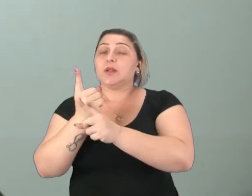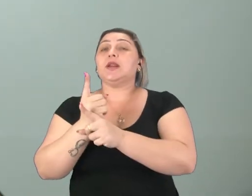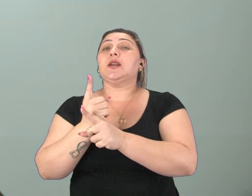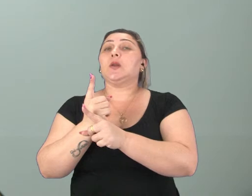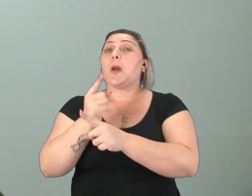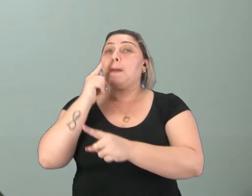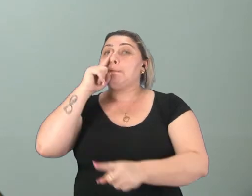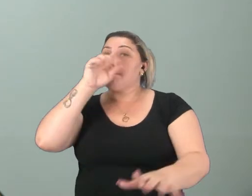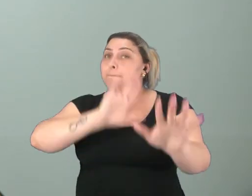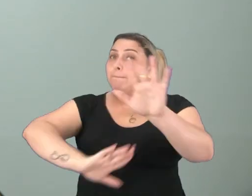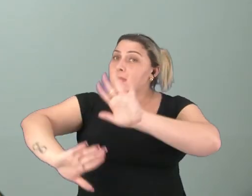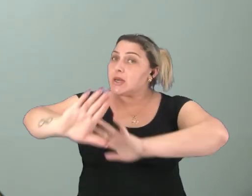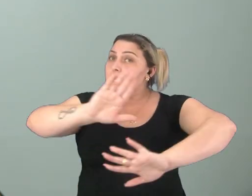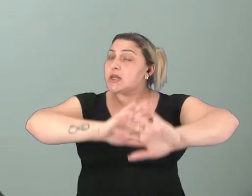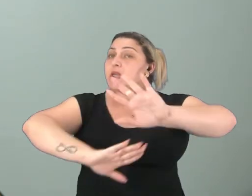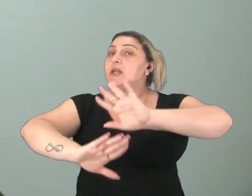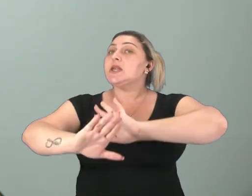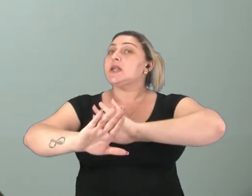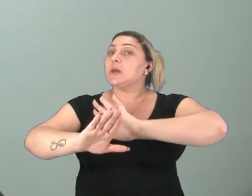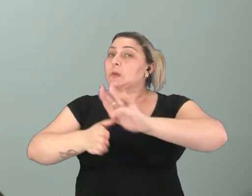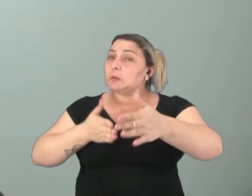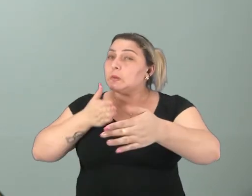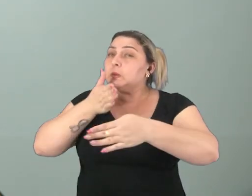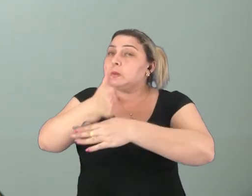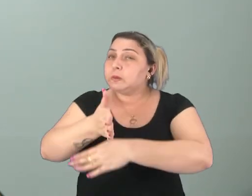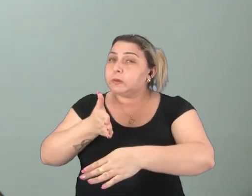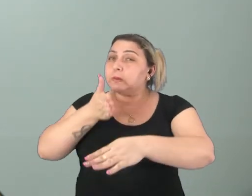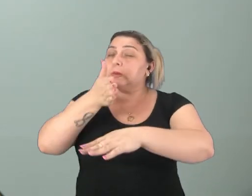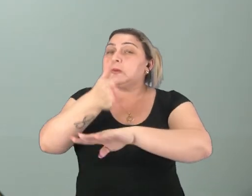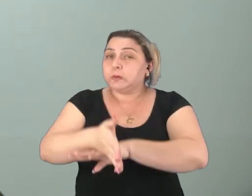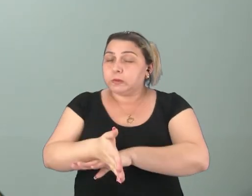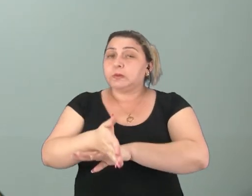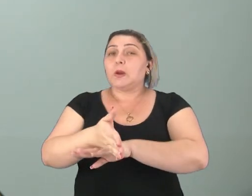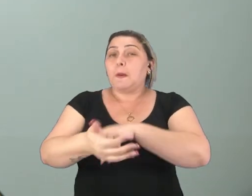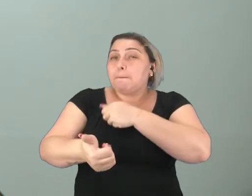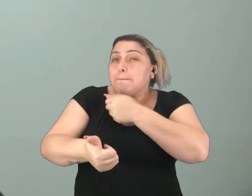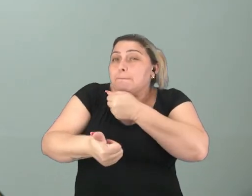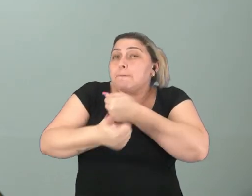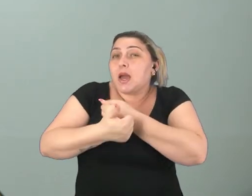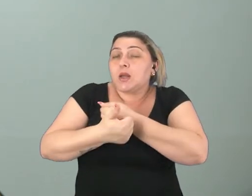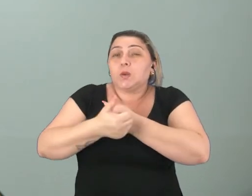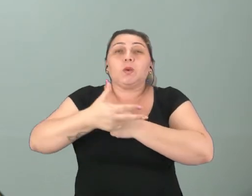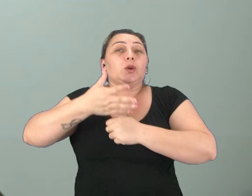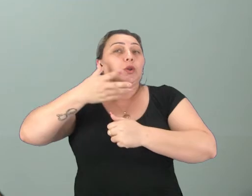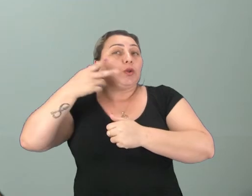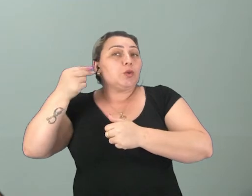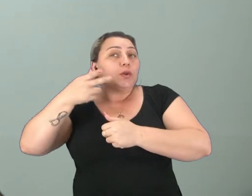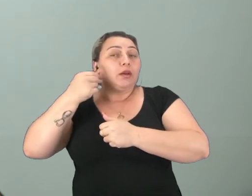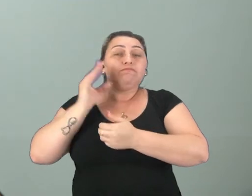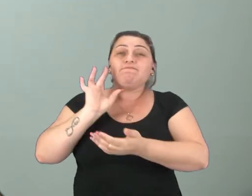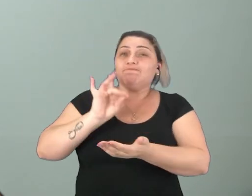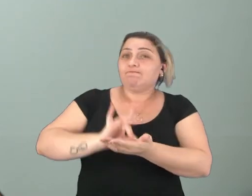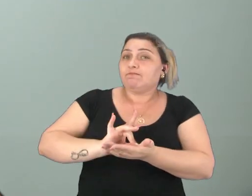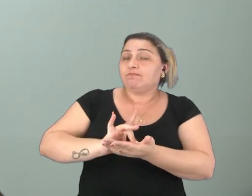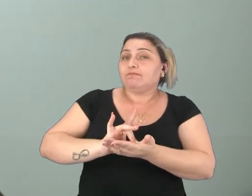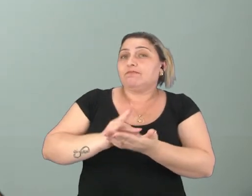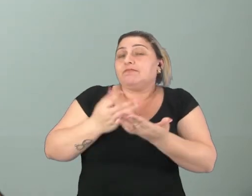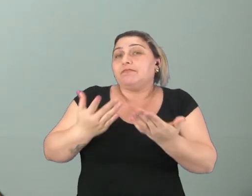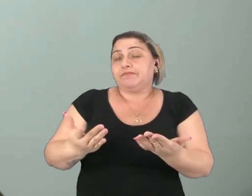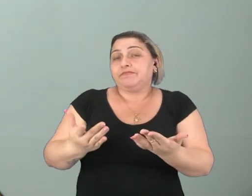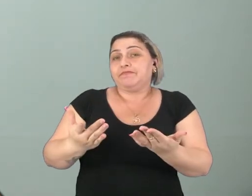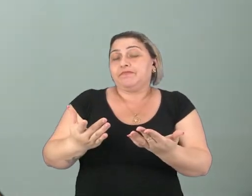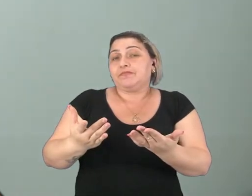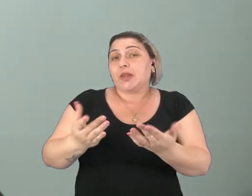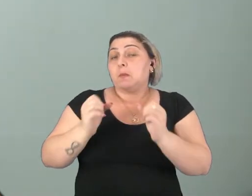com o perigo que ele enfrentou ao se aproximar tanto de um gato, não é mesmo? Então,